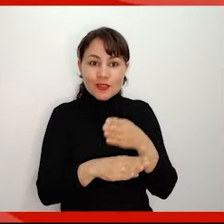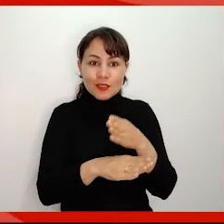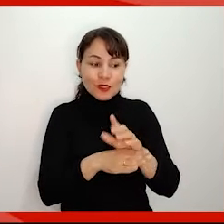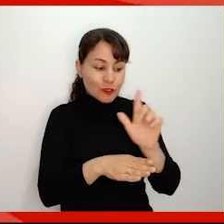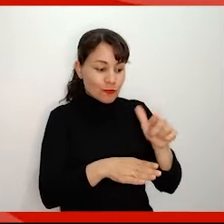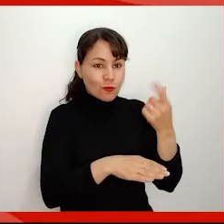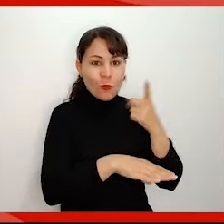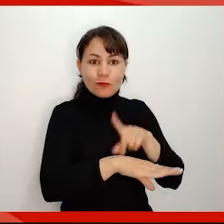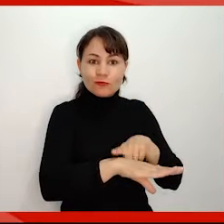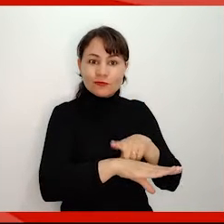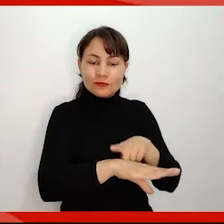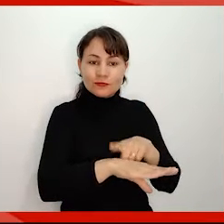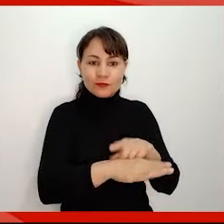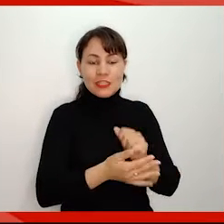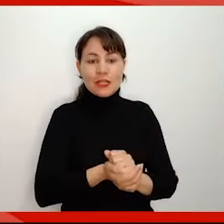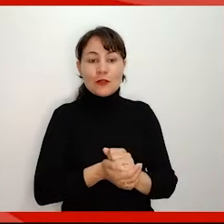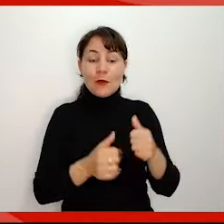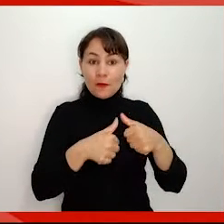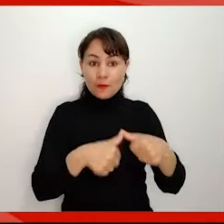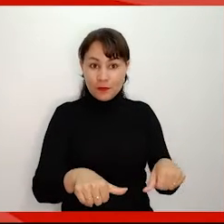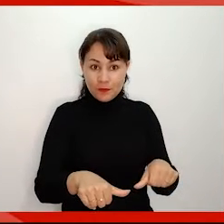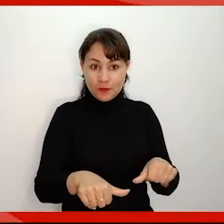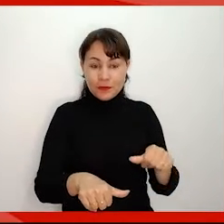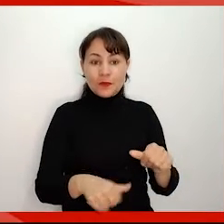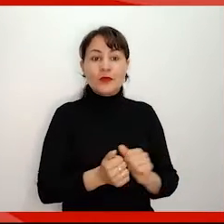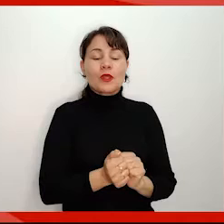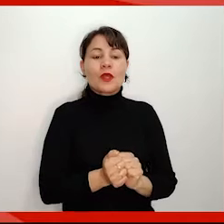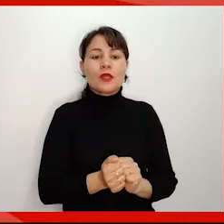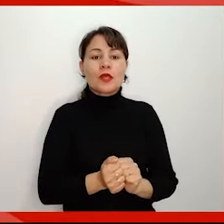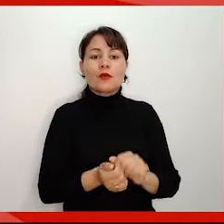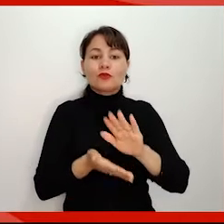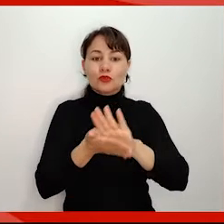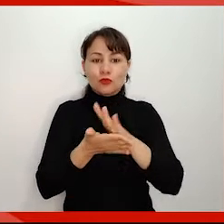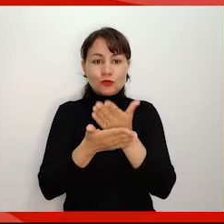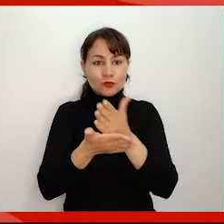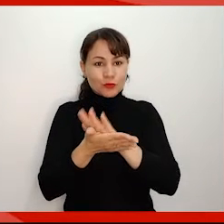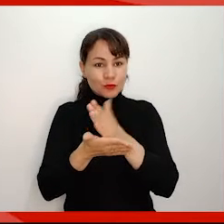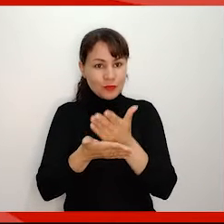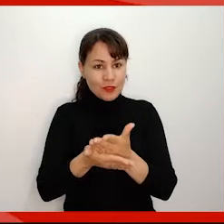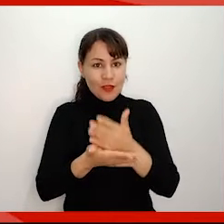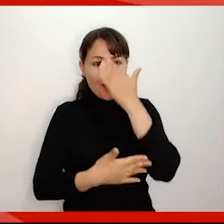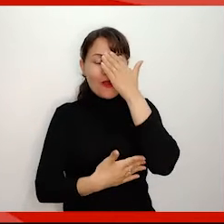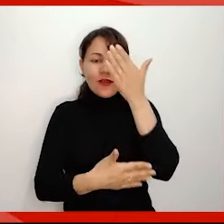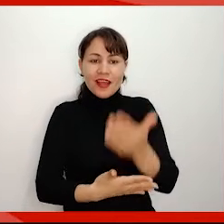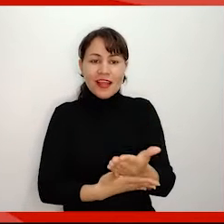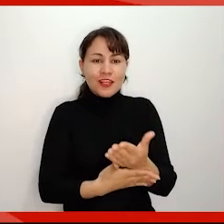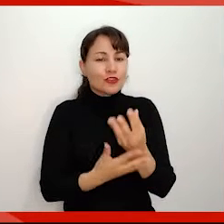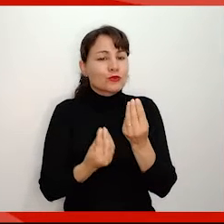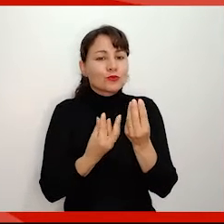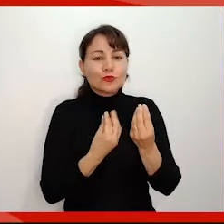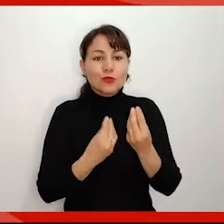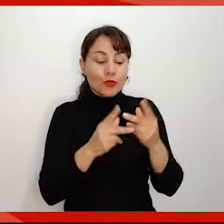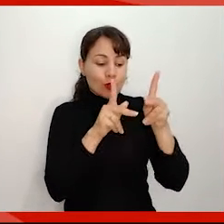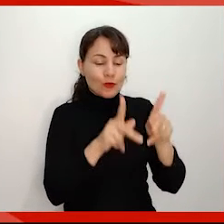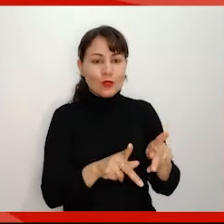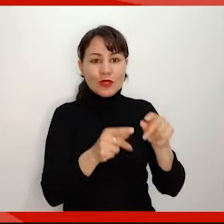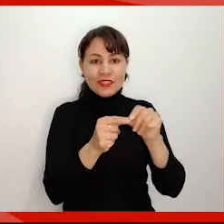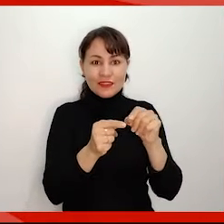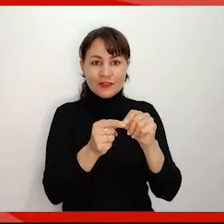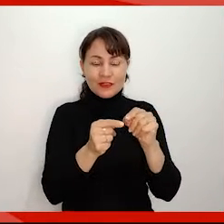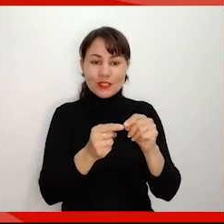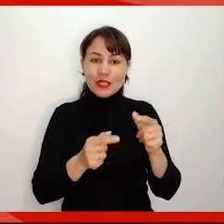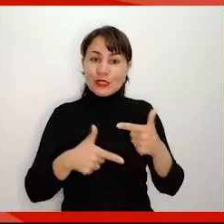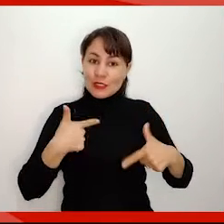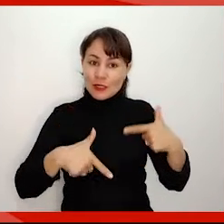acessando a gravação em um outro momento. Nós estamos com tradução em Libras e eu agradeço